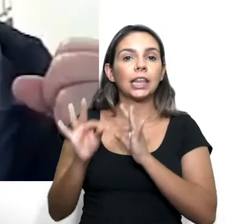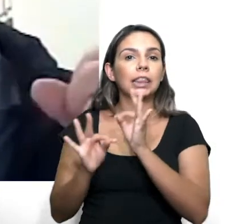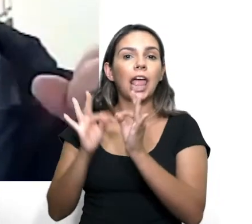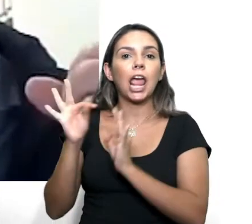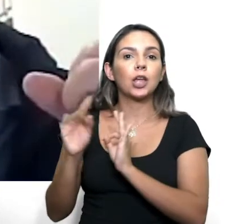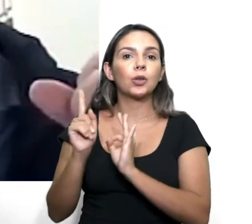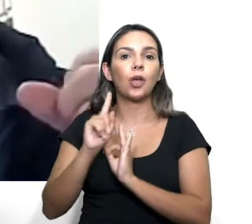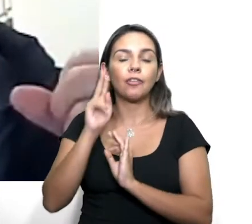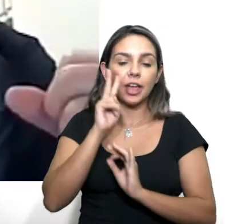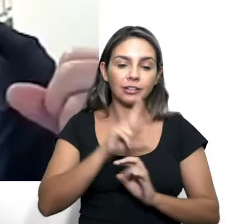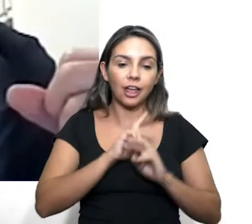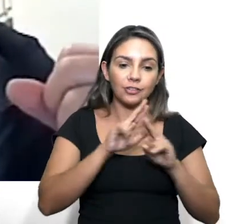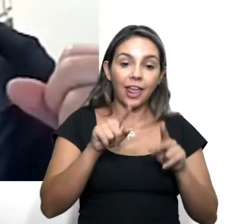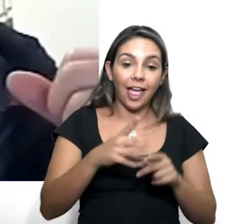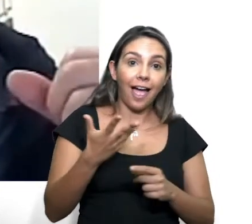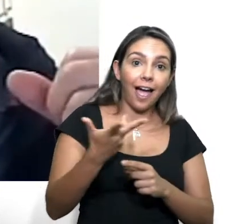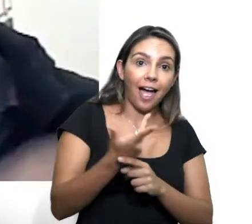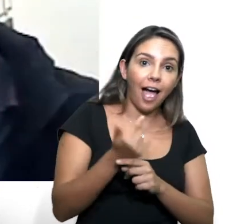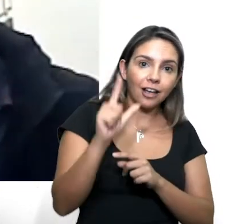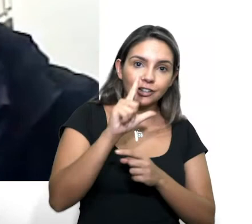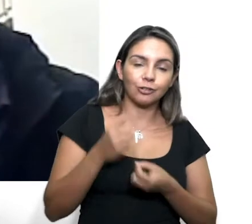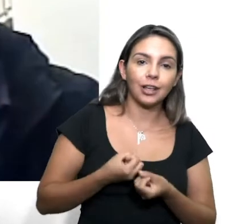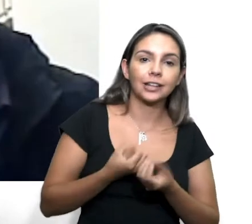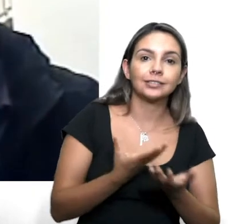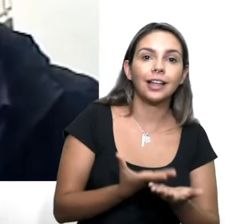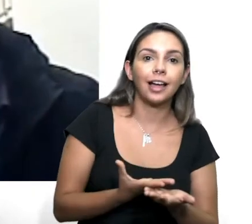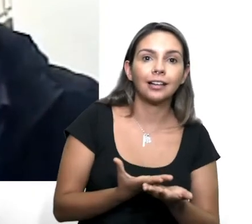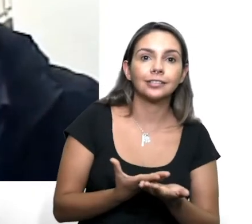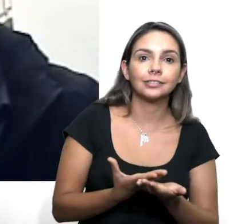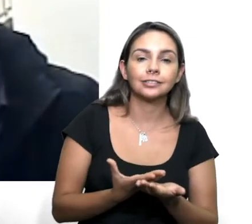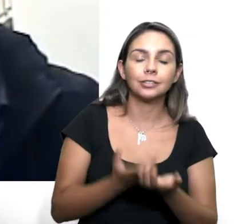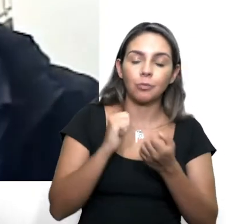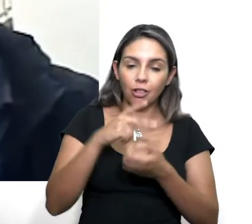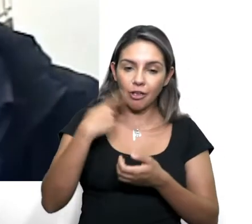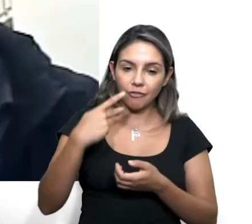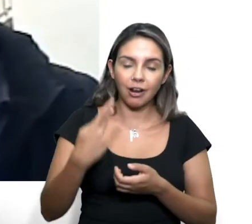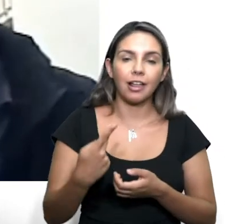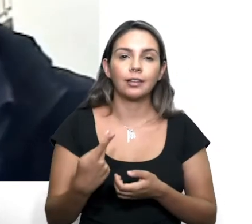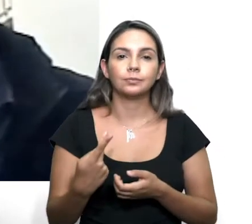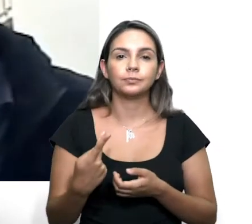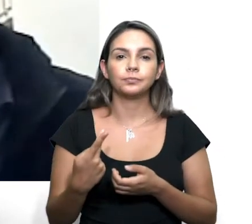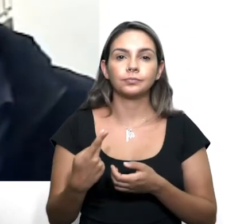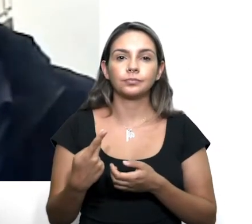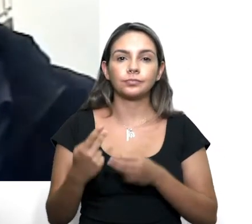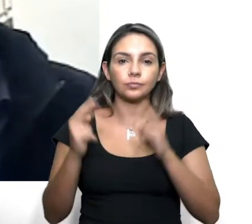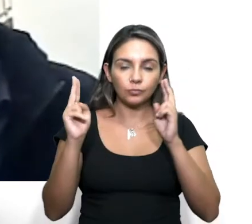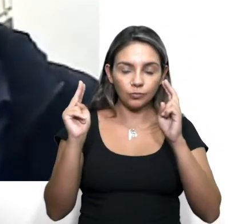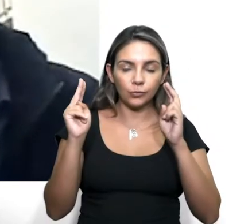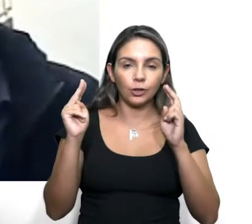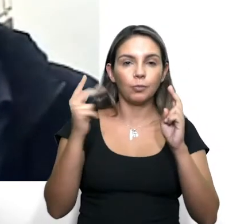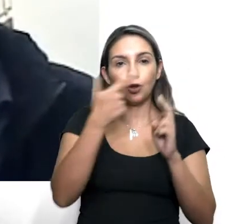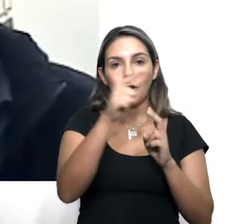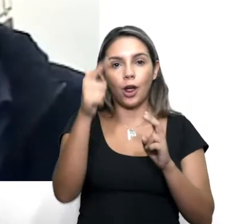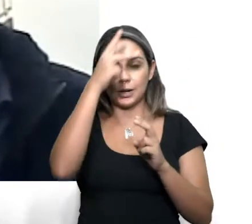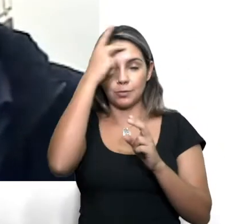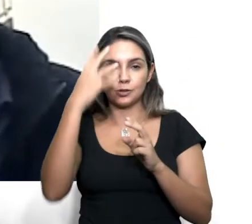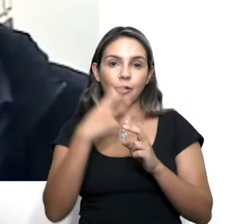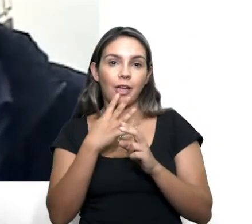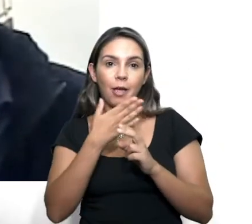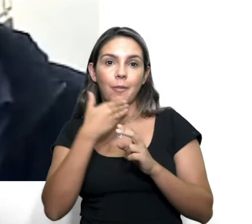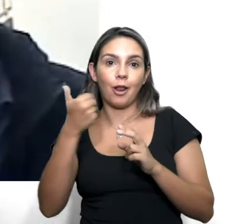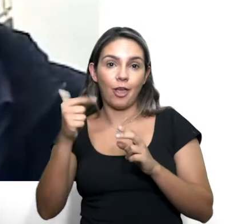é? E é isso que a arte e a literatura dá. A arte e a literatura podem falar sobre temas que outras pessoas conhecem muito